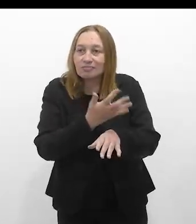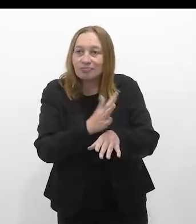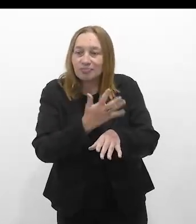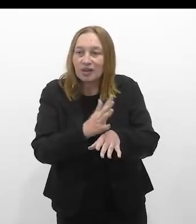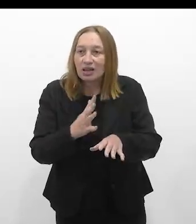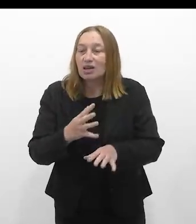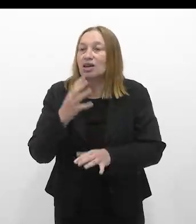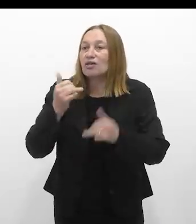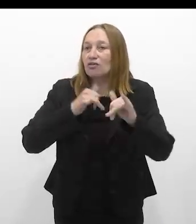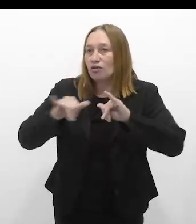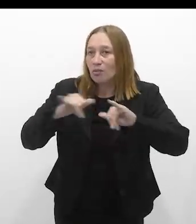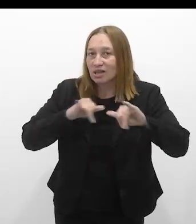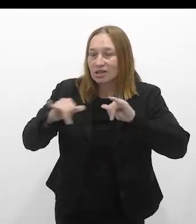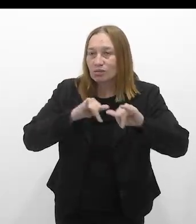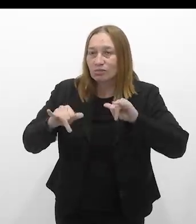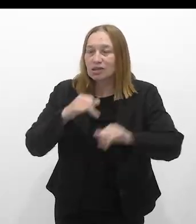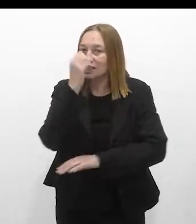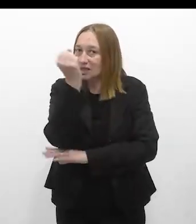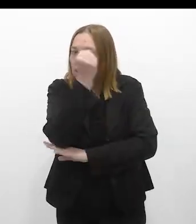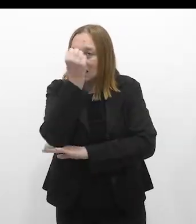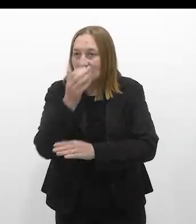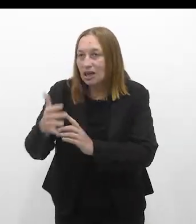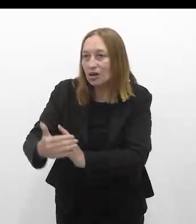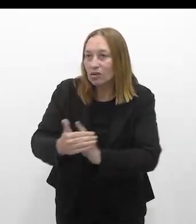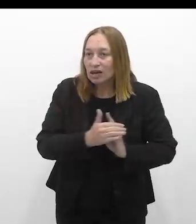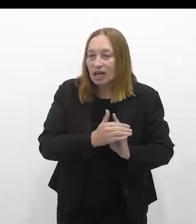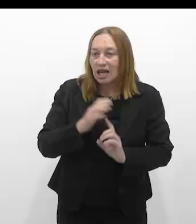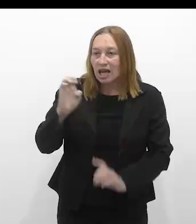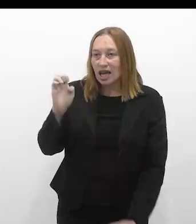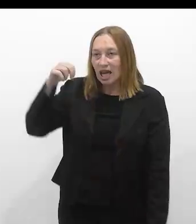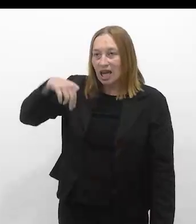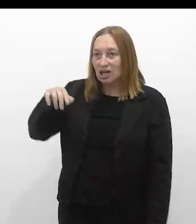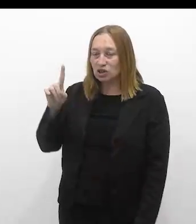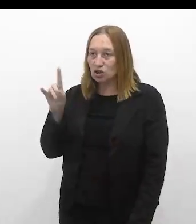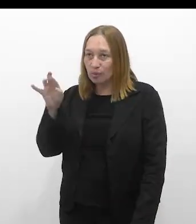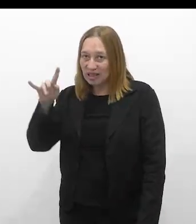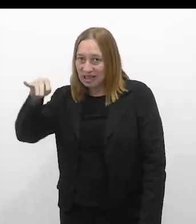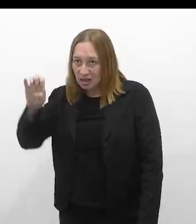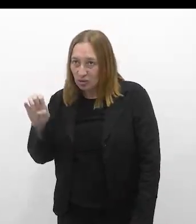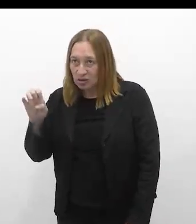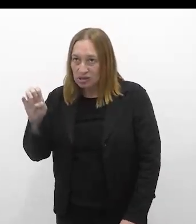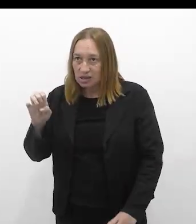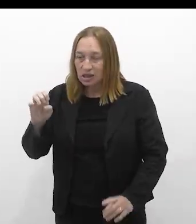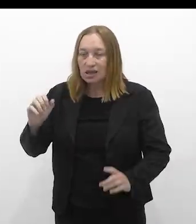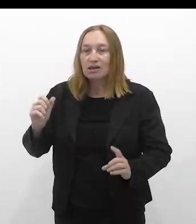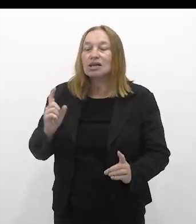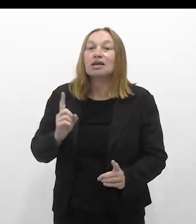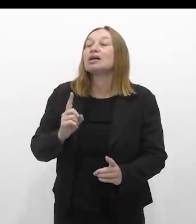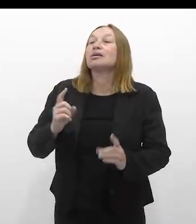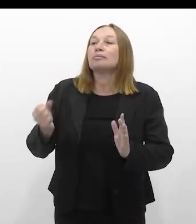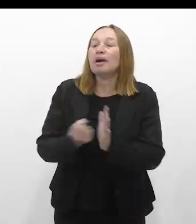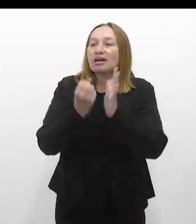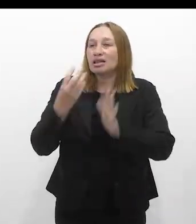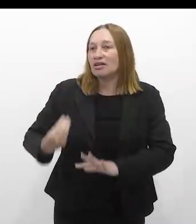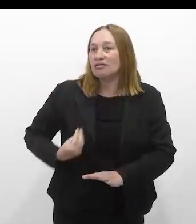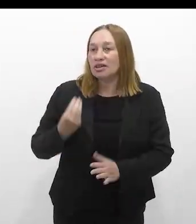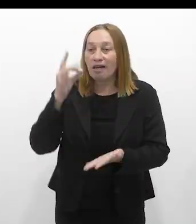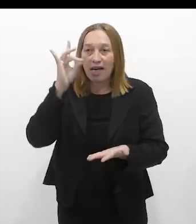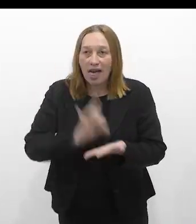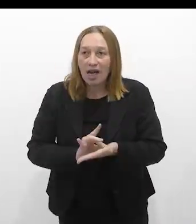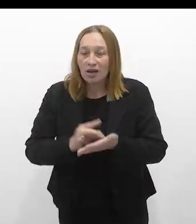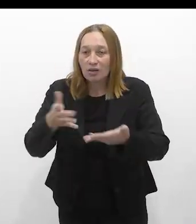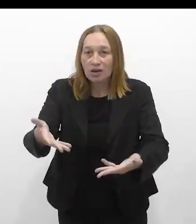informação, seriedade e acolhimento. Endometriose e seus impactos na vida real. Para essa conversa,